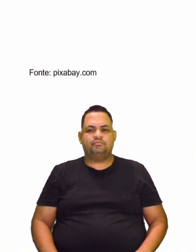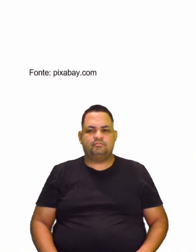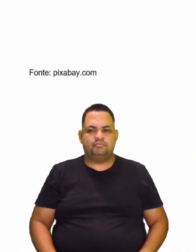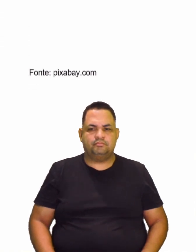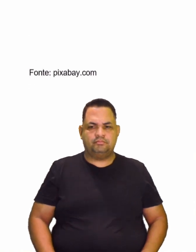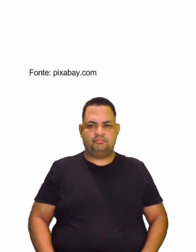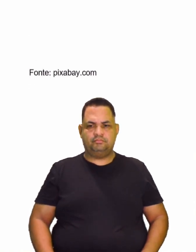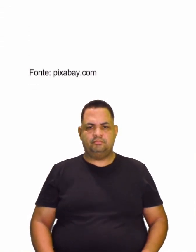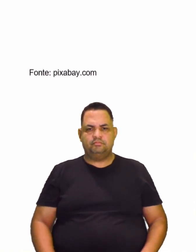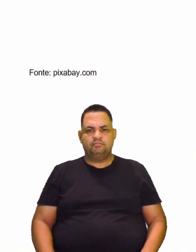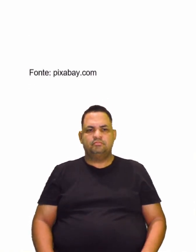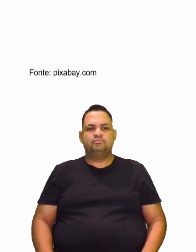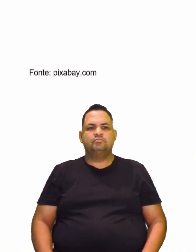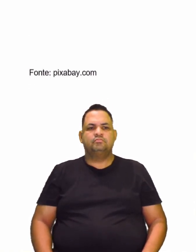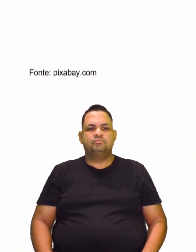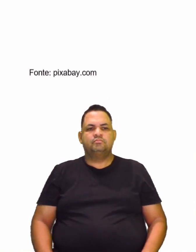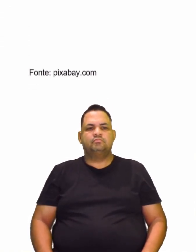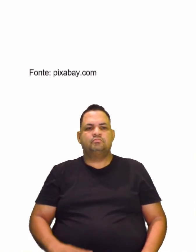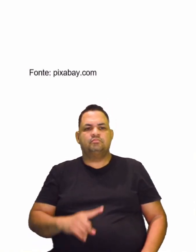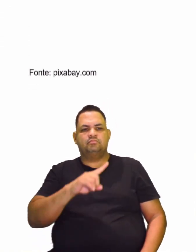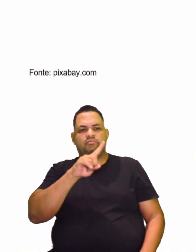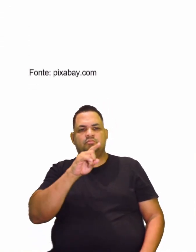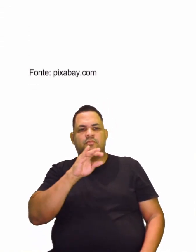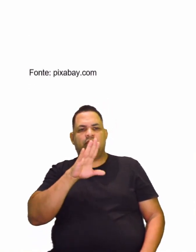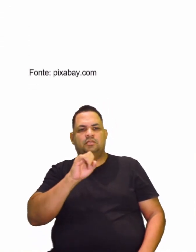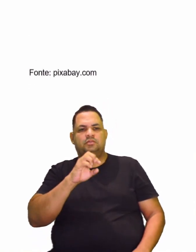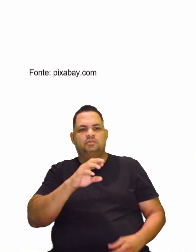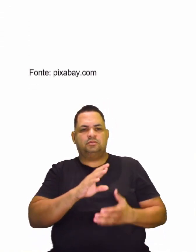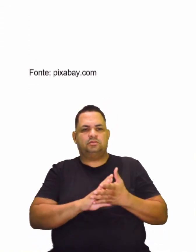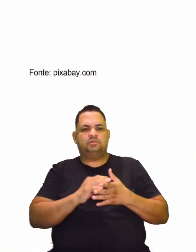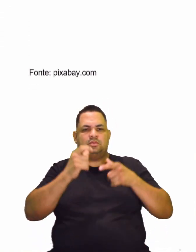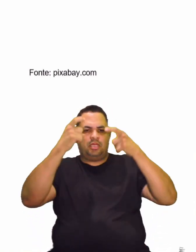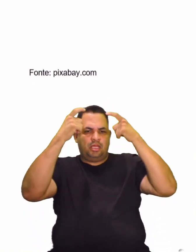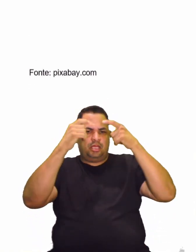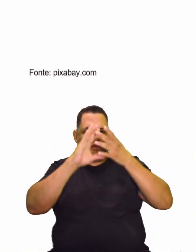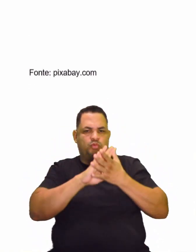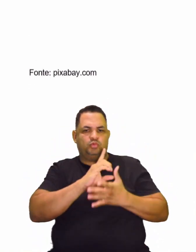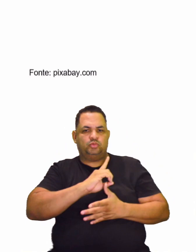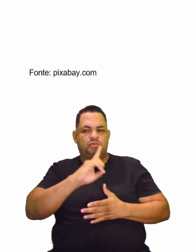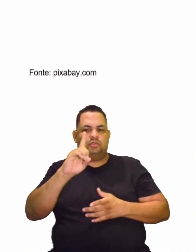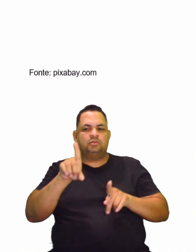deuses. Zeus, rei dos deuses e dos humanos.